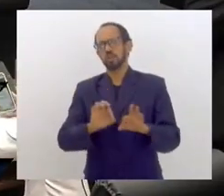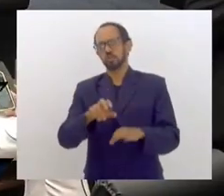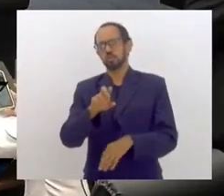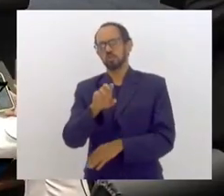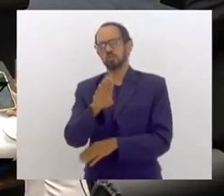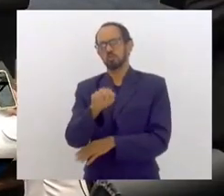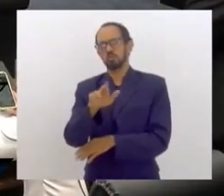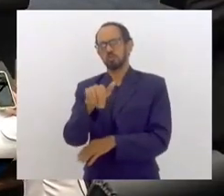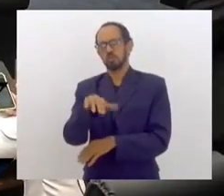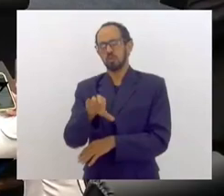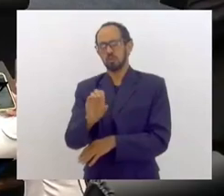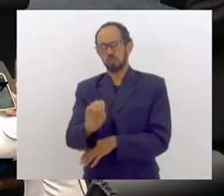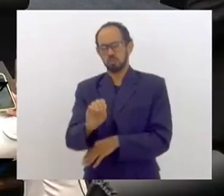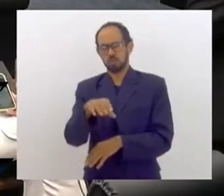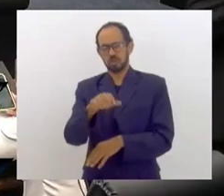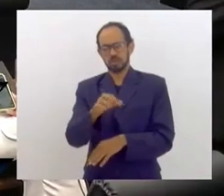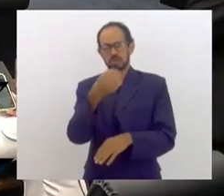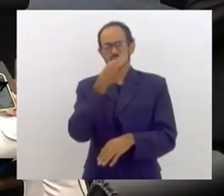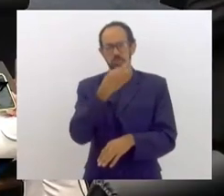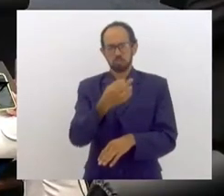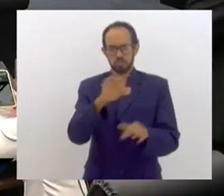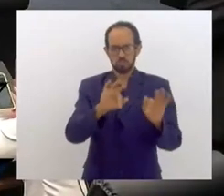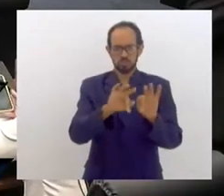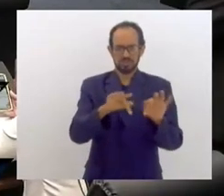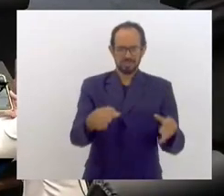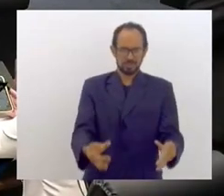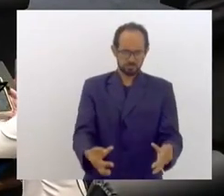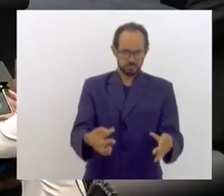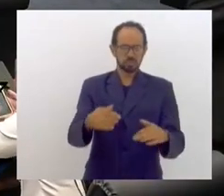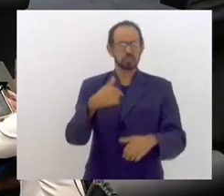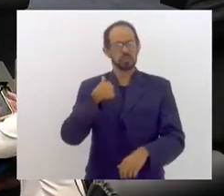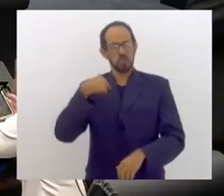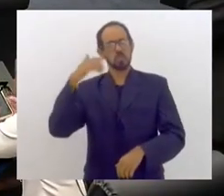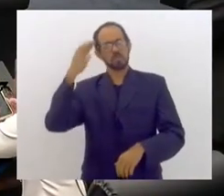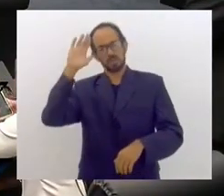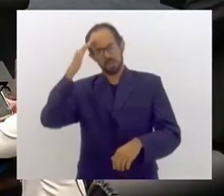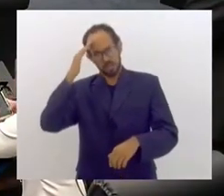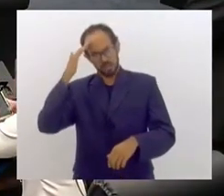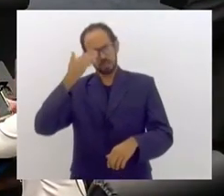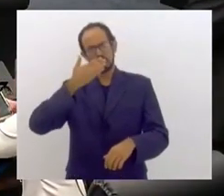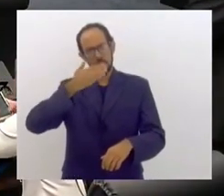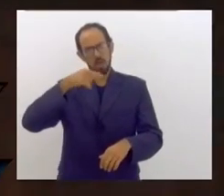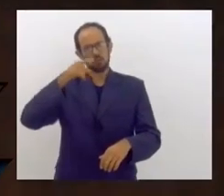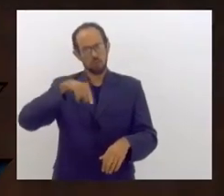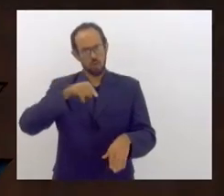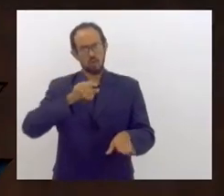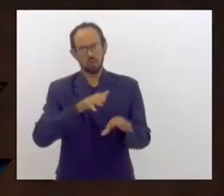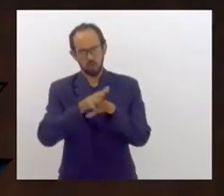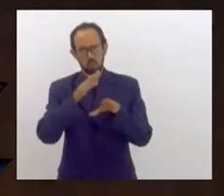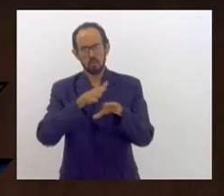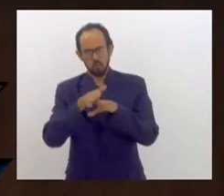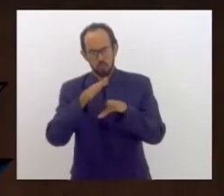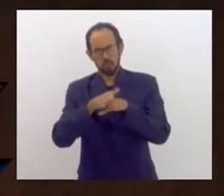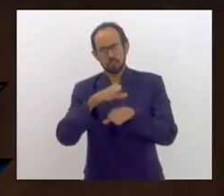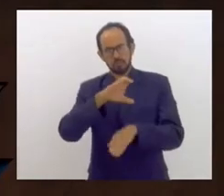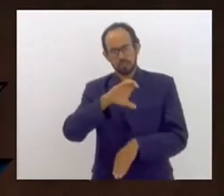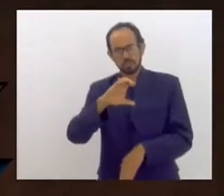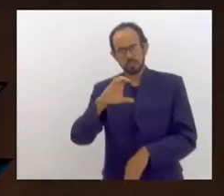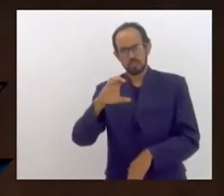se transformado em indicação simples, e entendo o qual foi o direcionamento dado pela